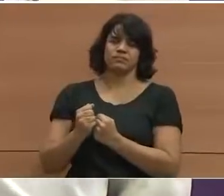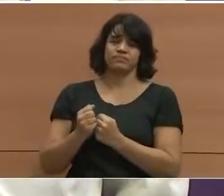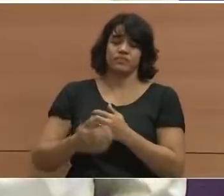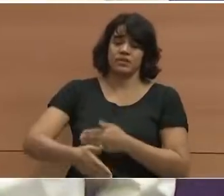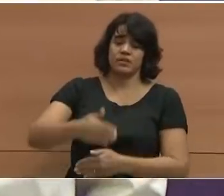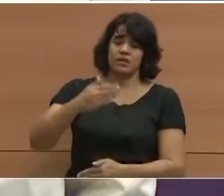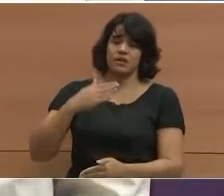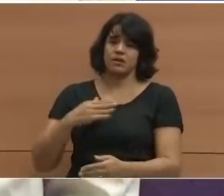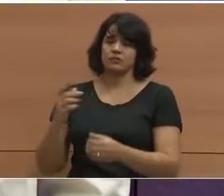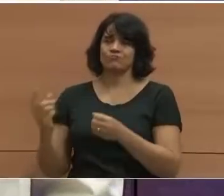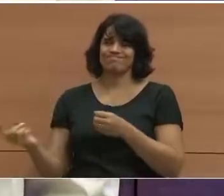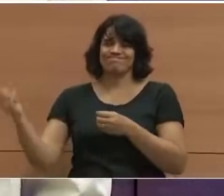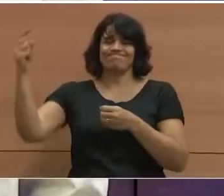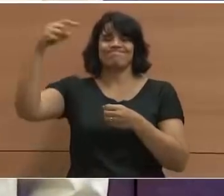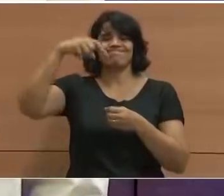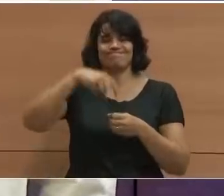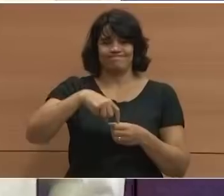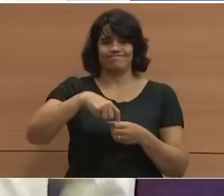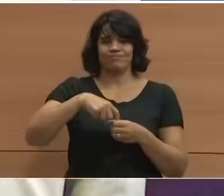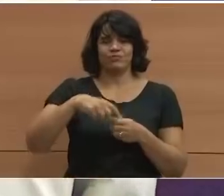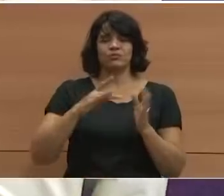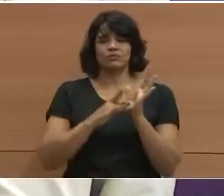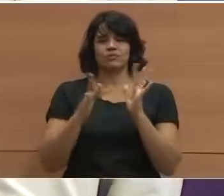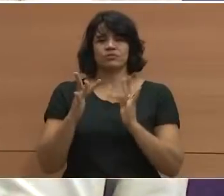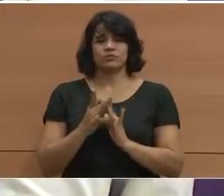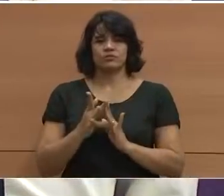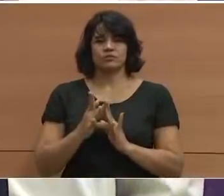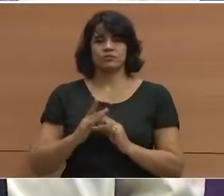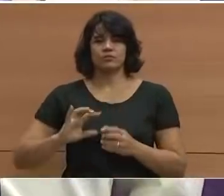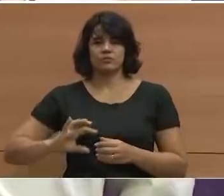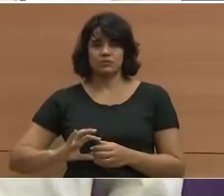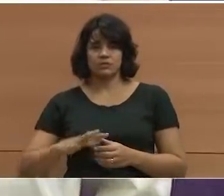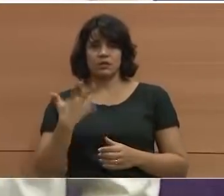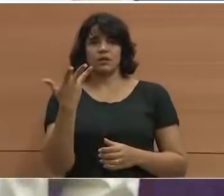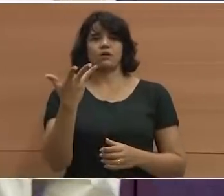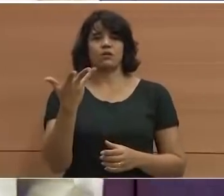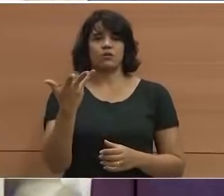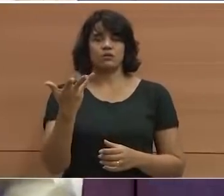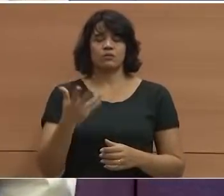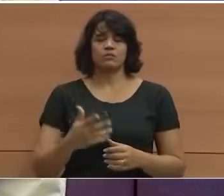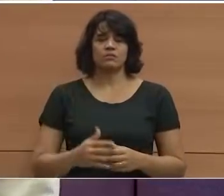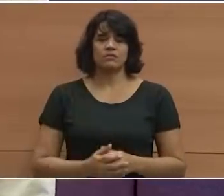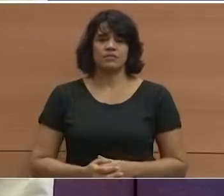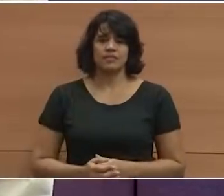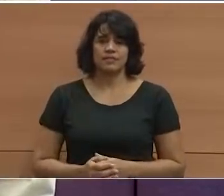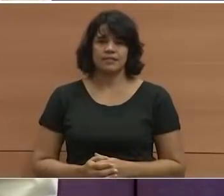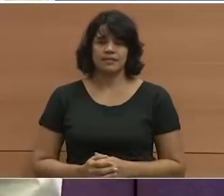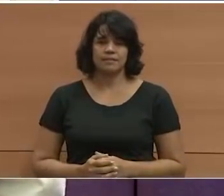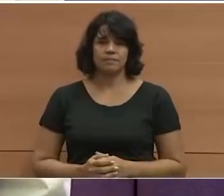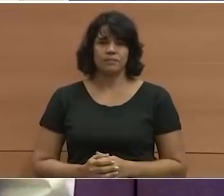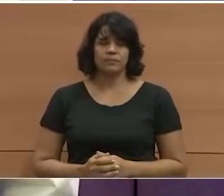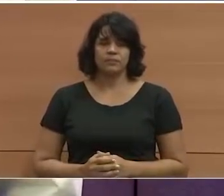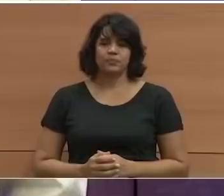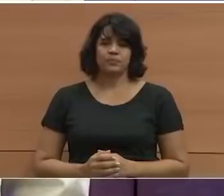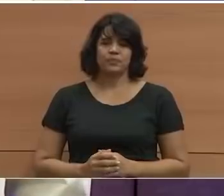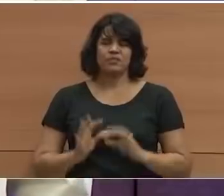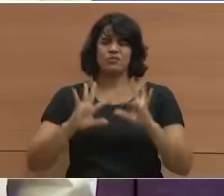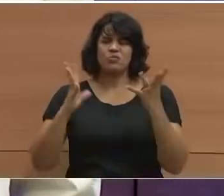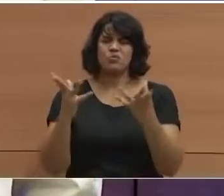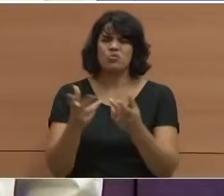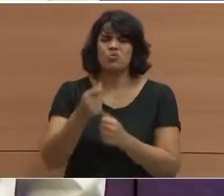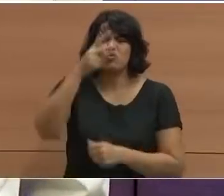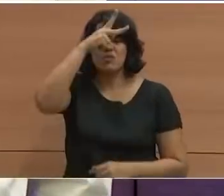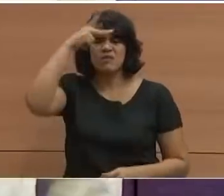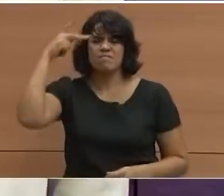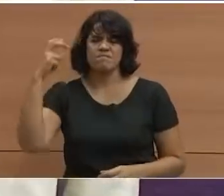grande e glorioso dia do Senhor. E acontecerá que todo aquele que invocar o nome